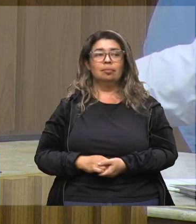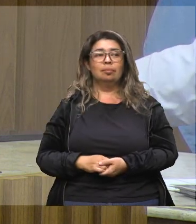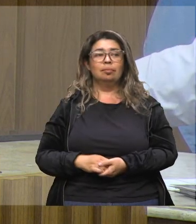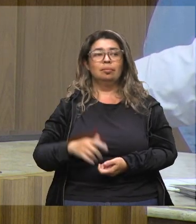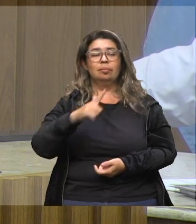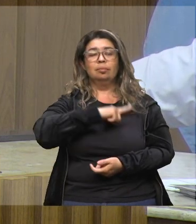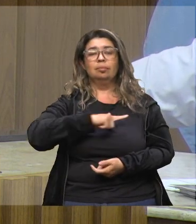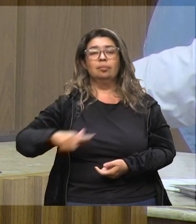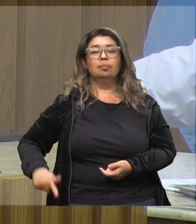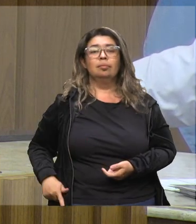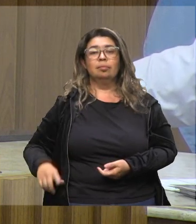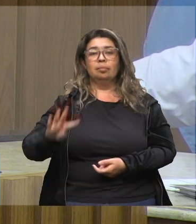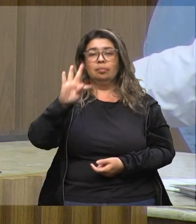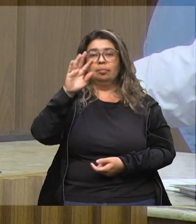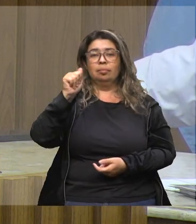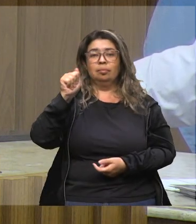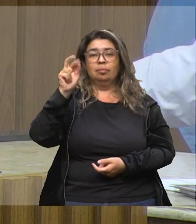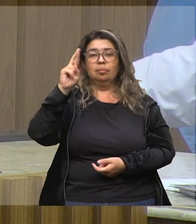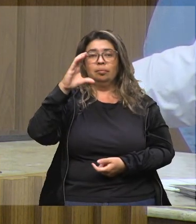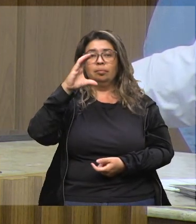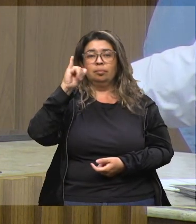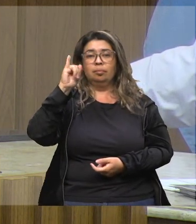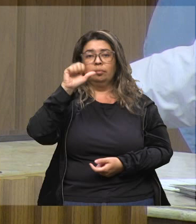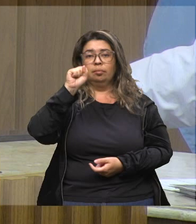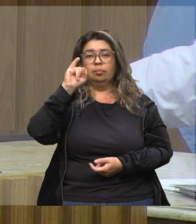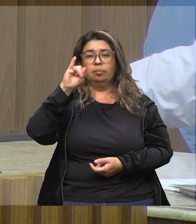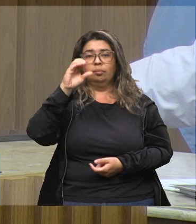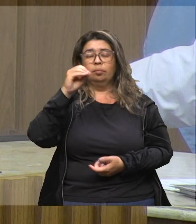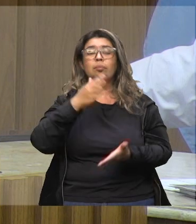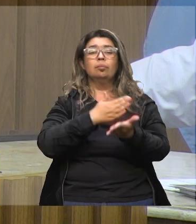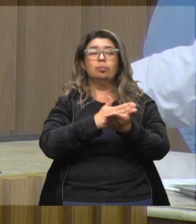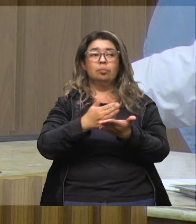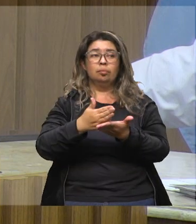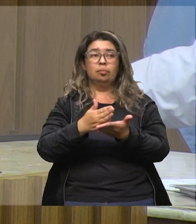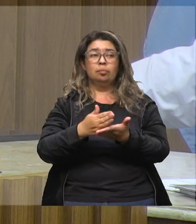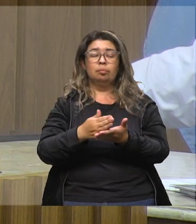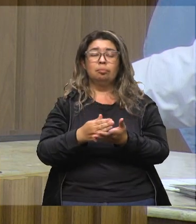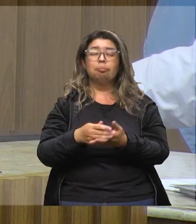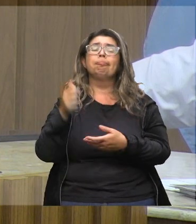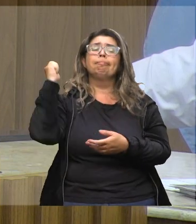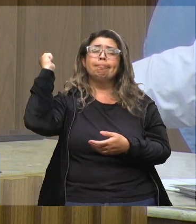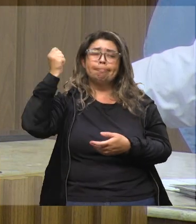governador Tarcísio, que está no início do mandato aqui. Vamos torcer que,